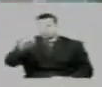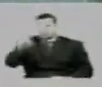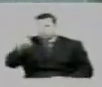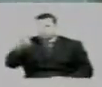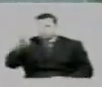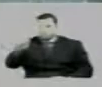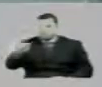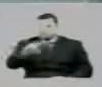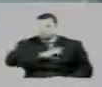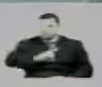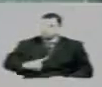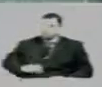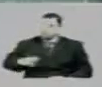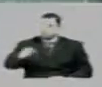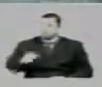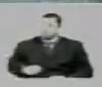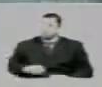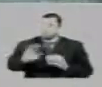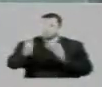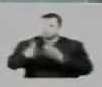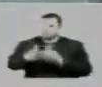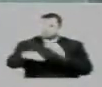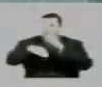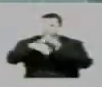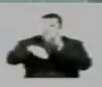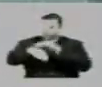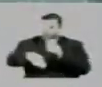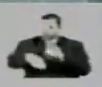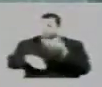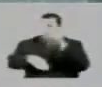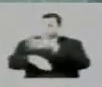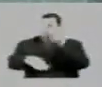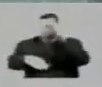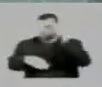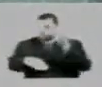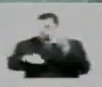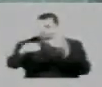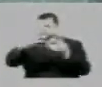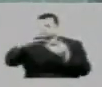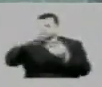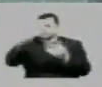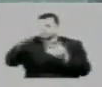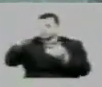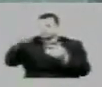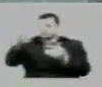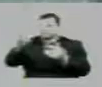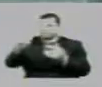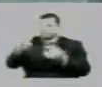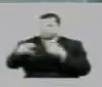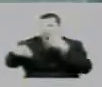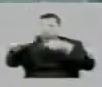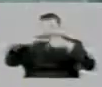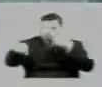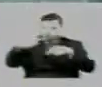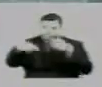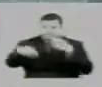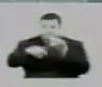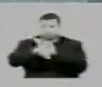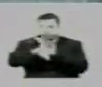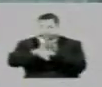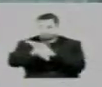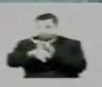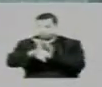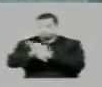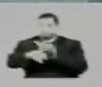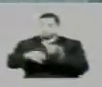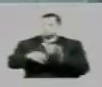deputado Luiz Castro, deputada Conceição, já os convido para amanhã, às 8h30 da manhã, um debate com o